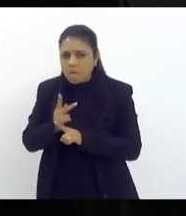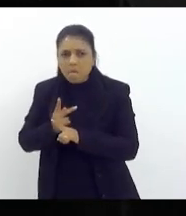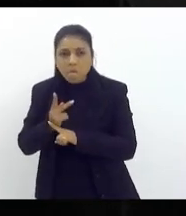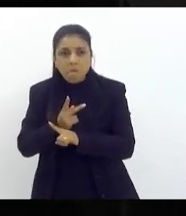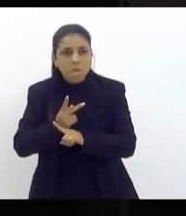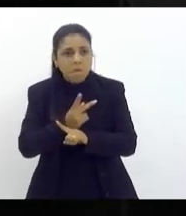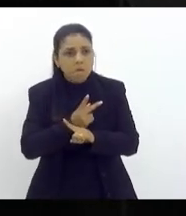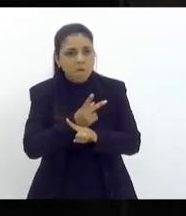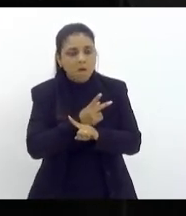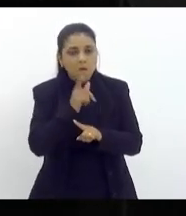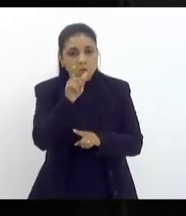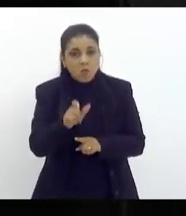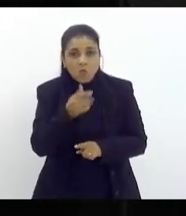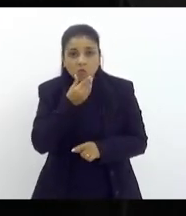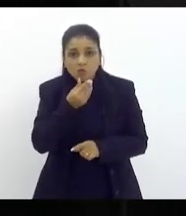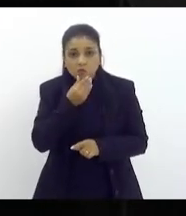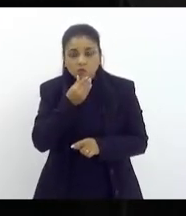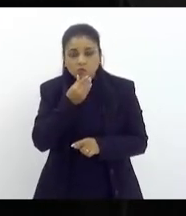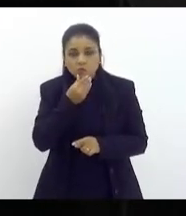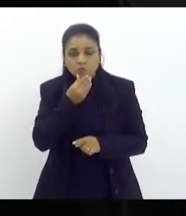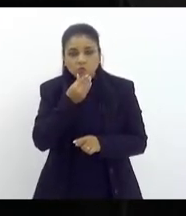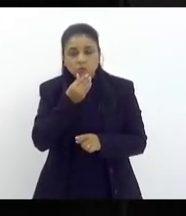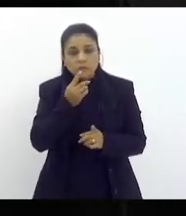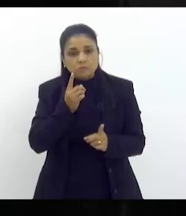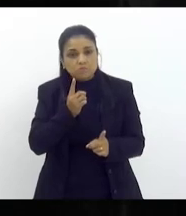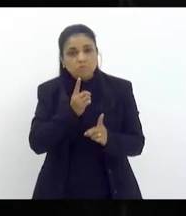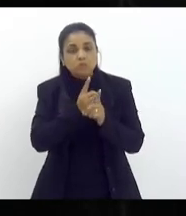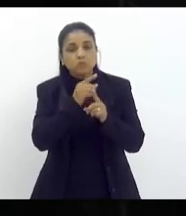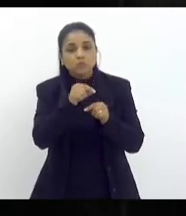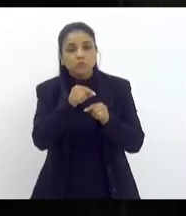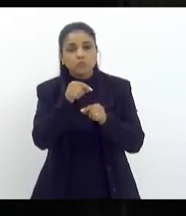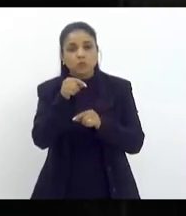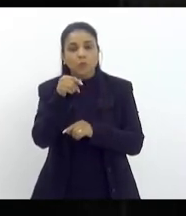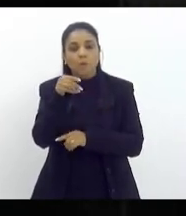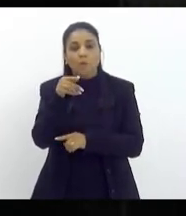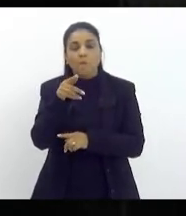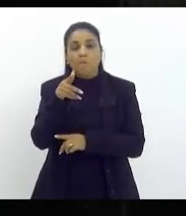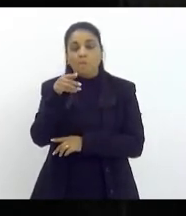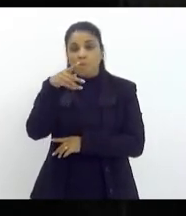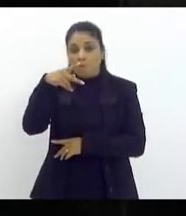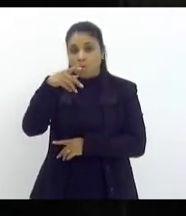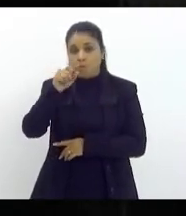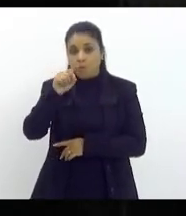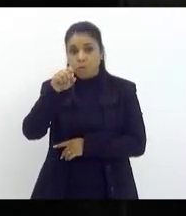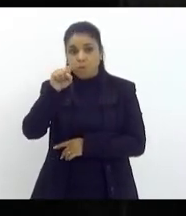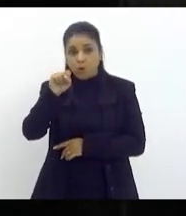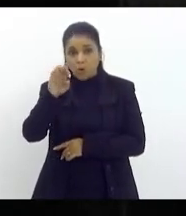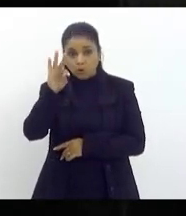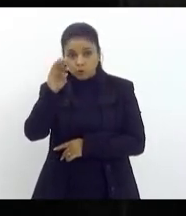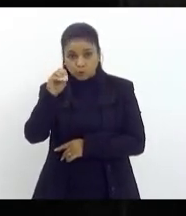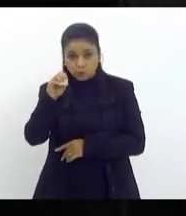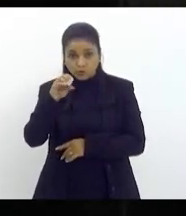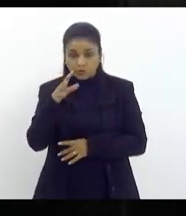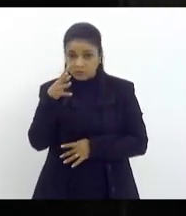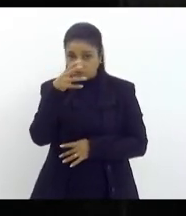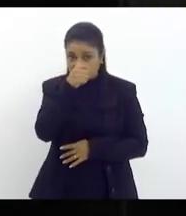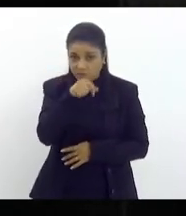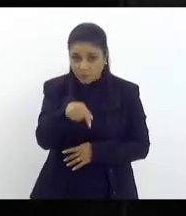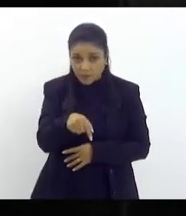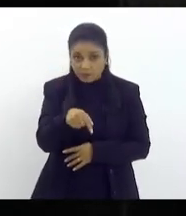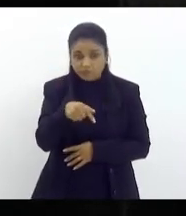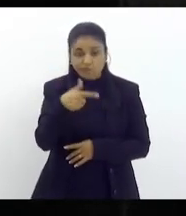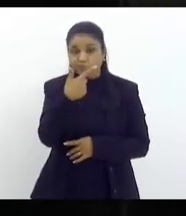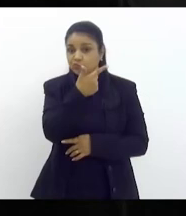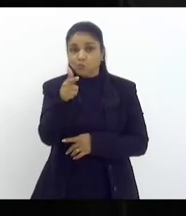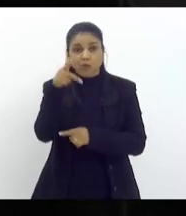identificado que nos postos de salvamento não a câmaras voltadas para o mar e que as câmaras existentes na orla do